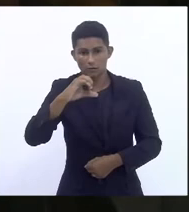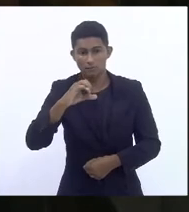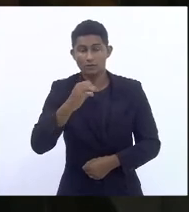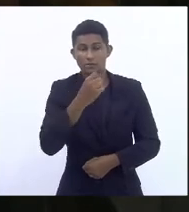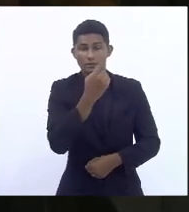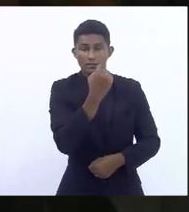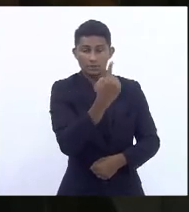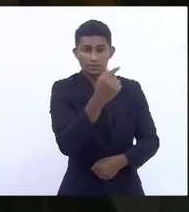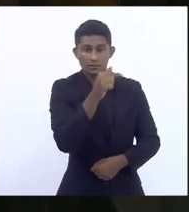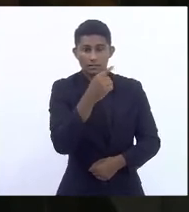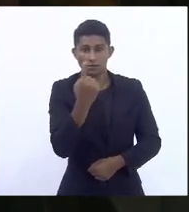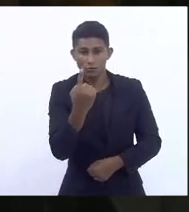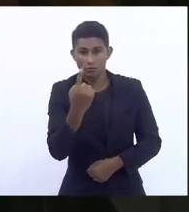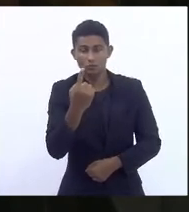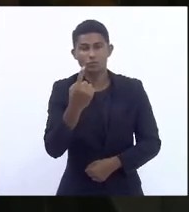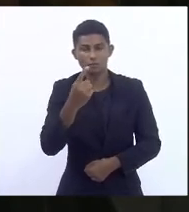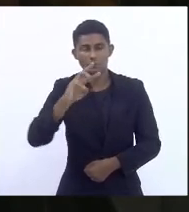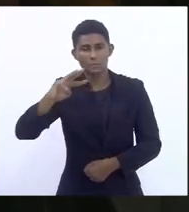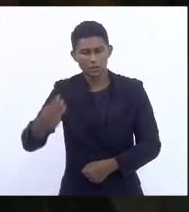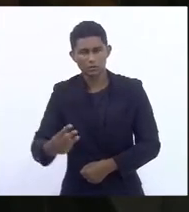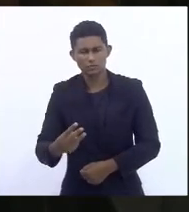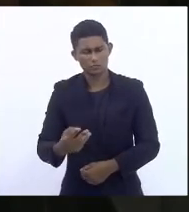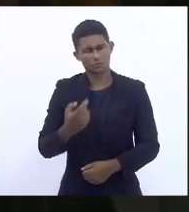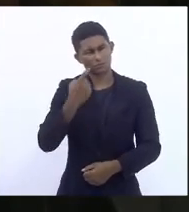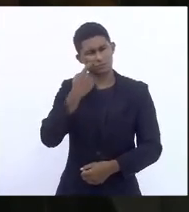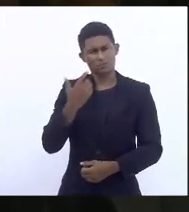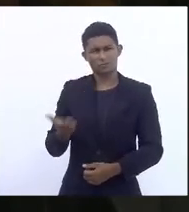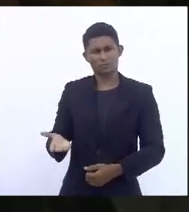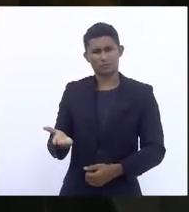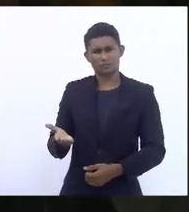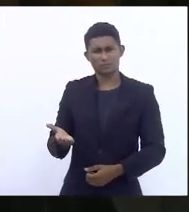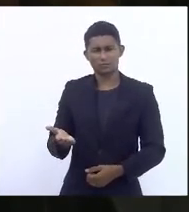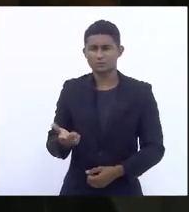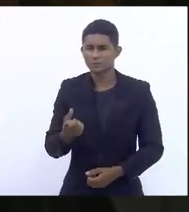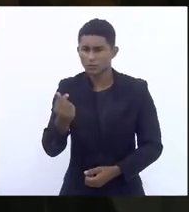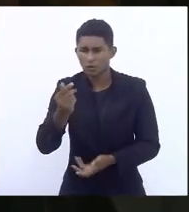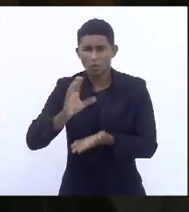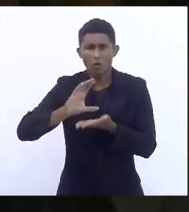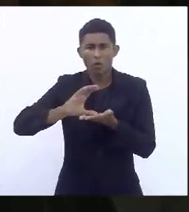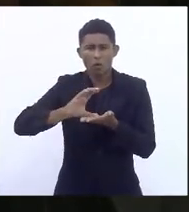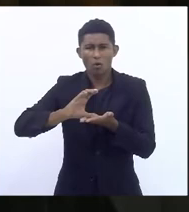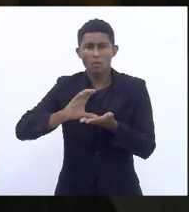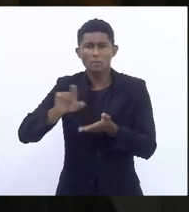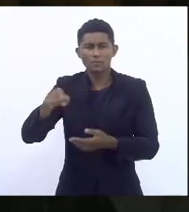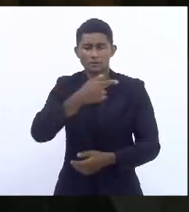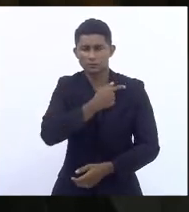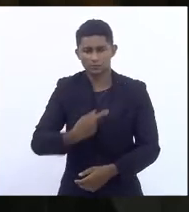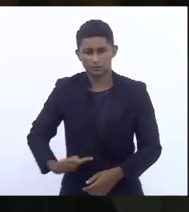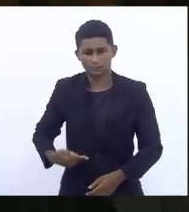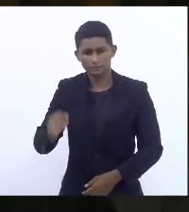do ponto de vista da programação orçamentária global, no orçamento federal no tocante às políticas para as